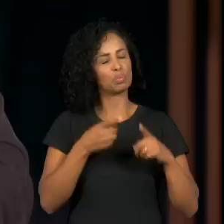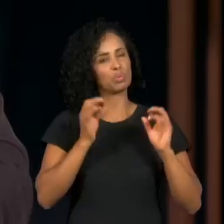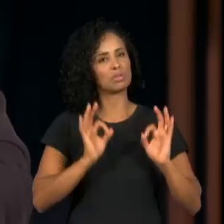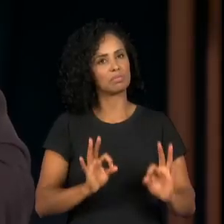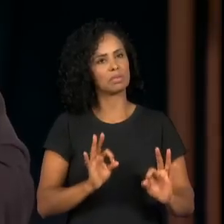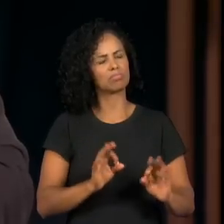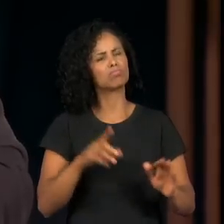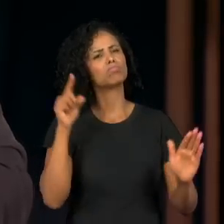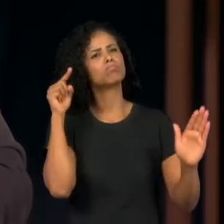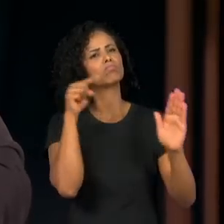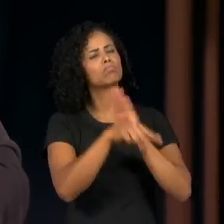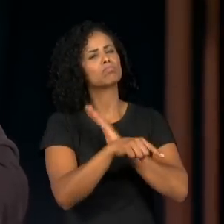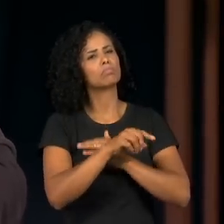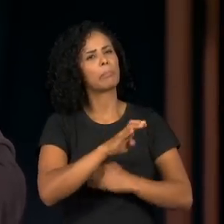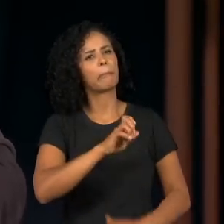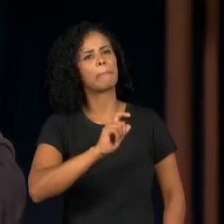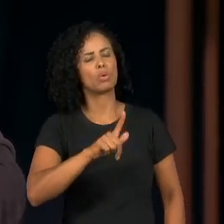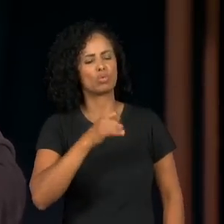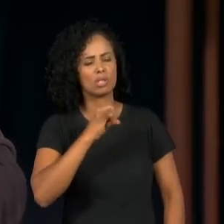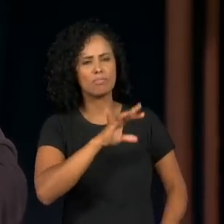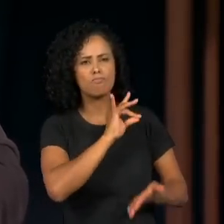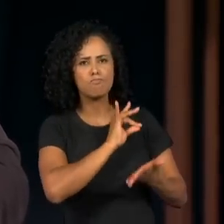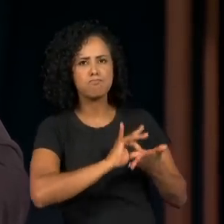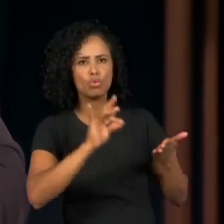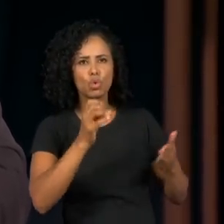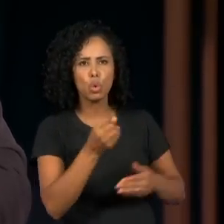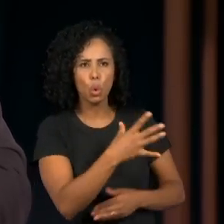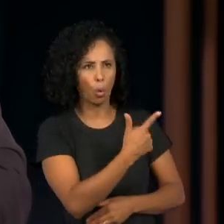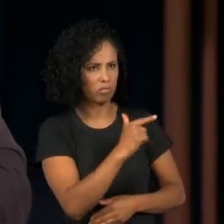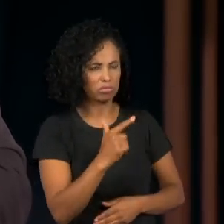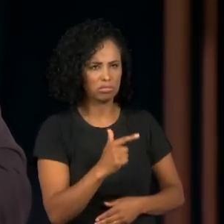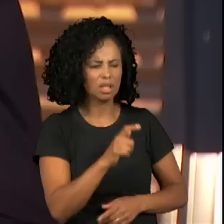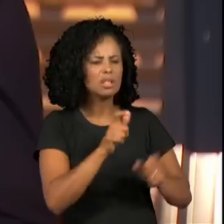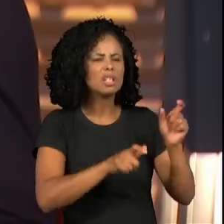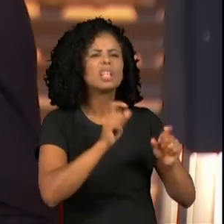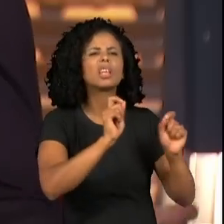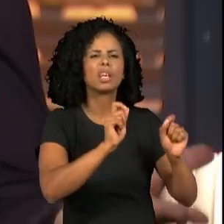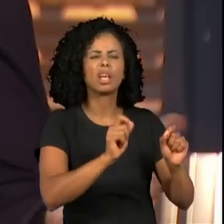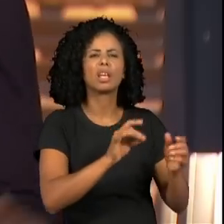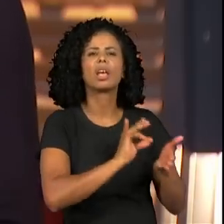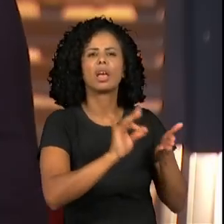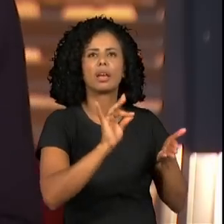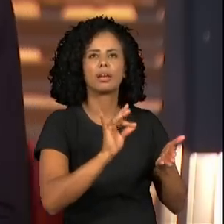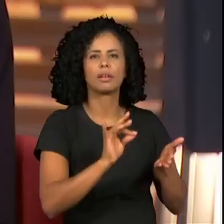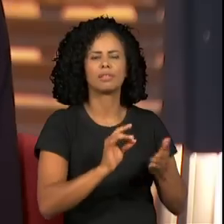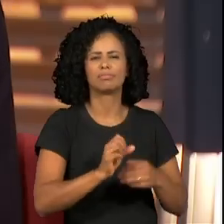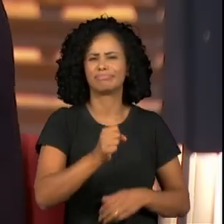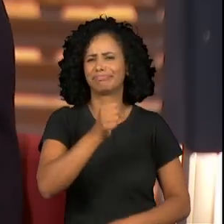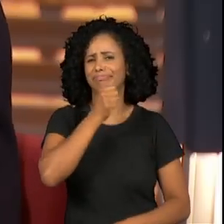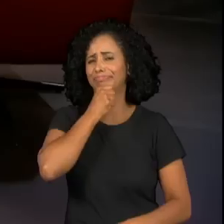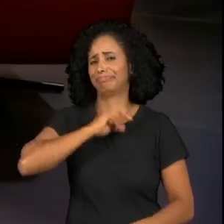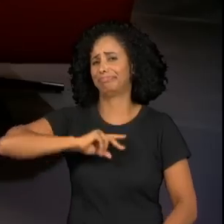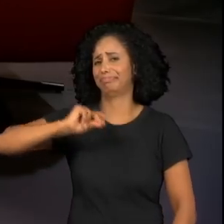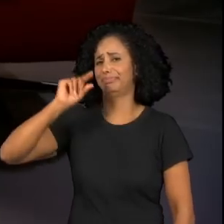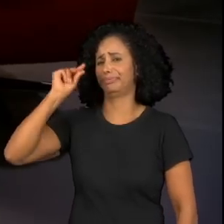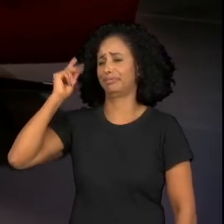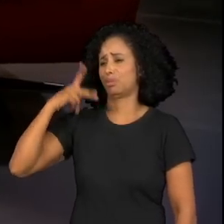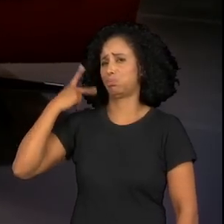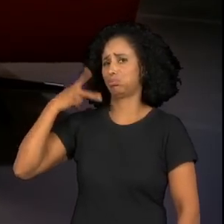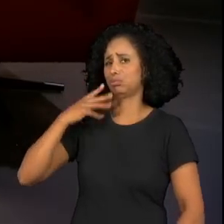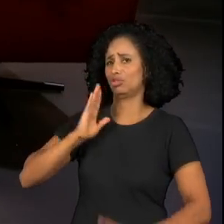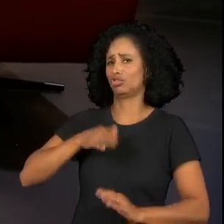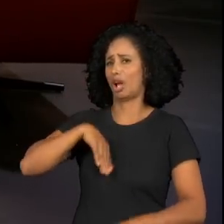Bill, se os inimigos não são novos, quem são eles? São velhas raposas da política.